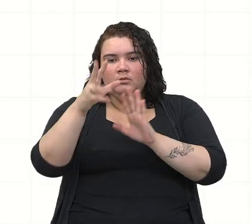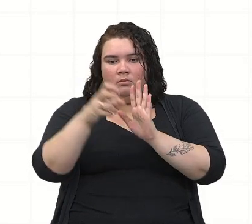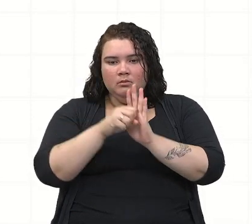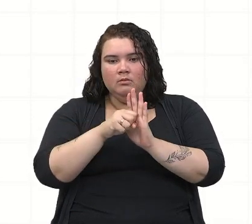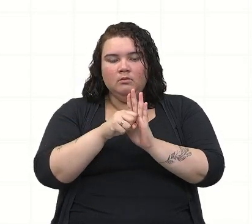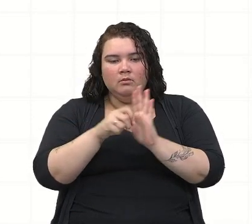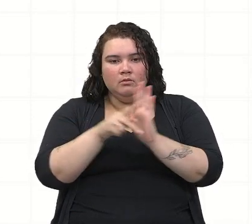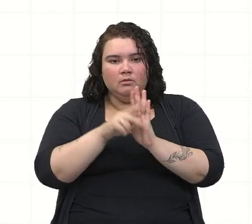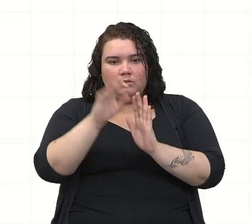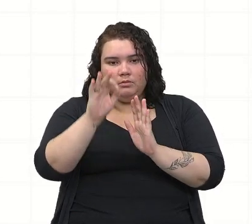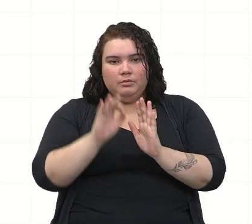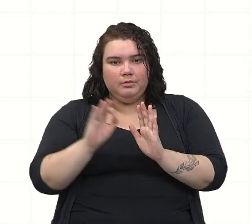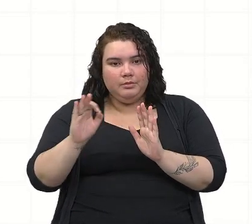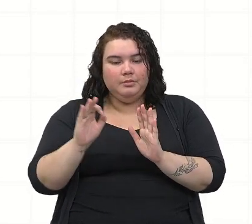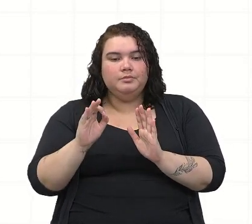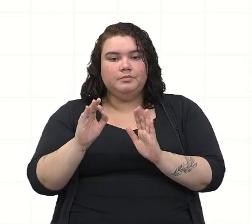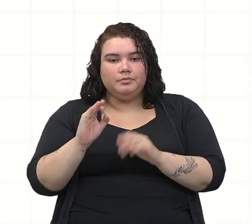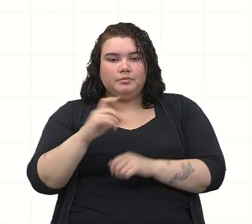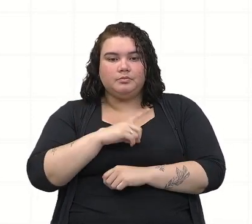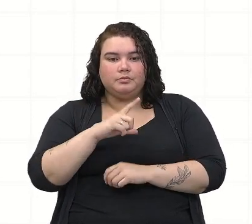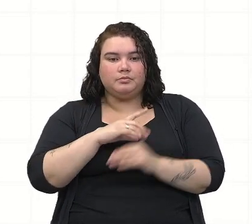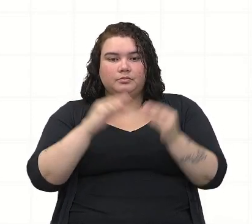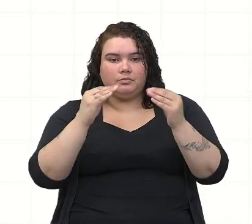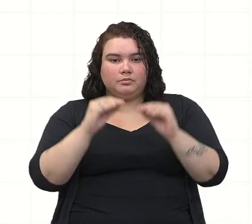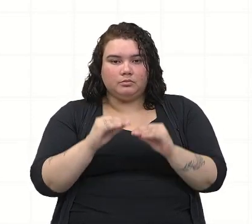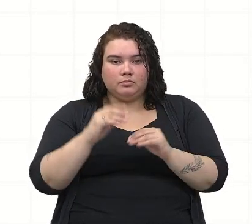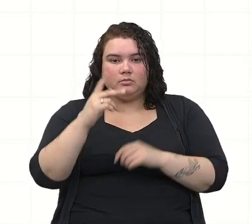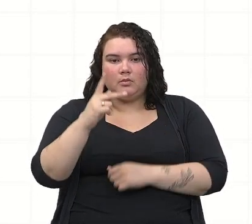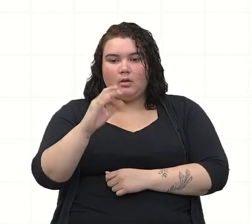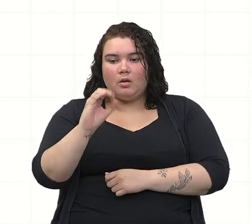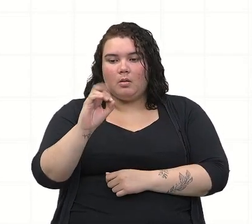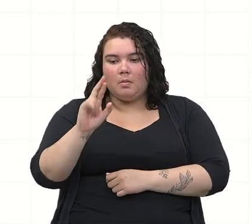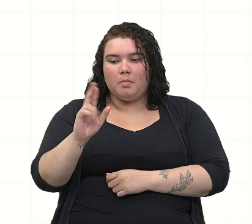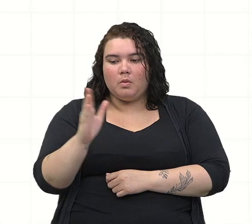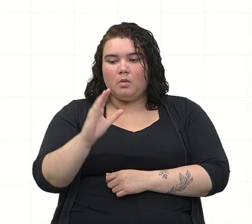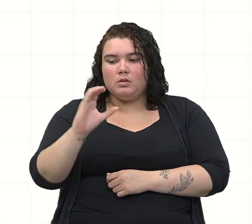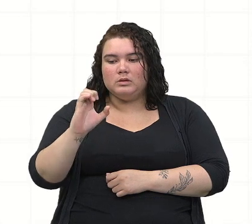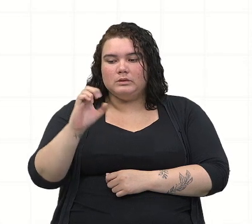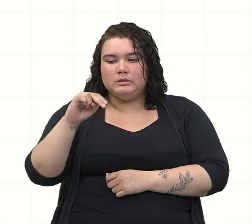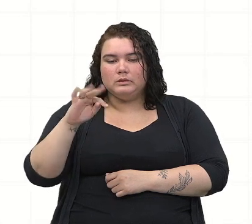da porcentagem, né? Ficava lá escrevendo porcento,